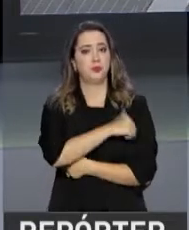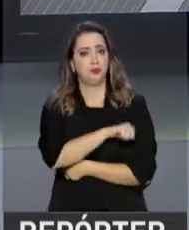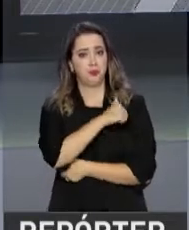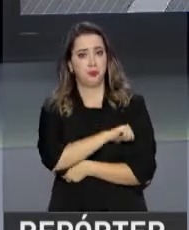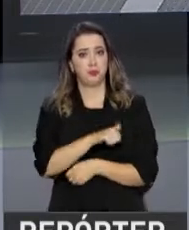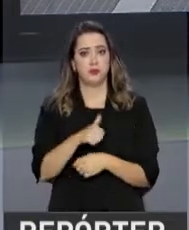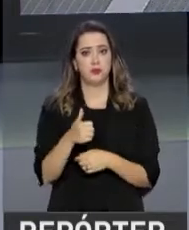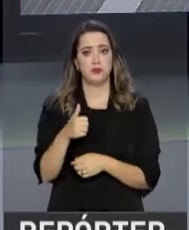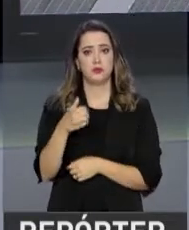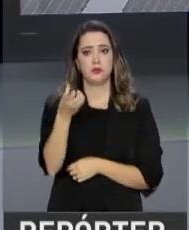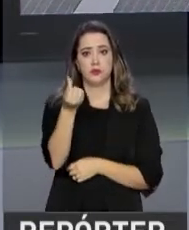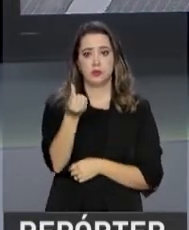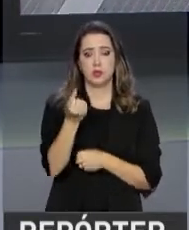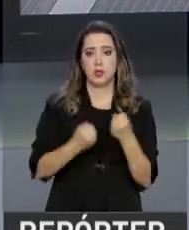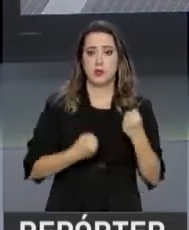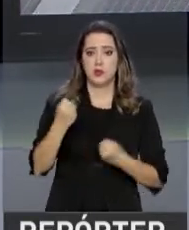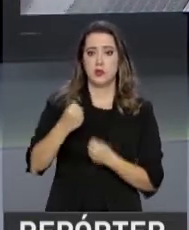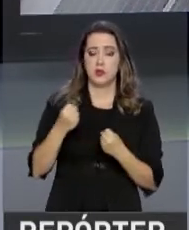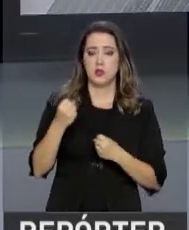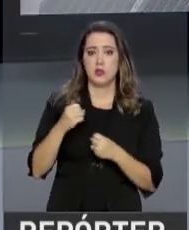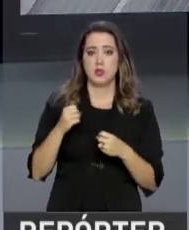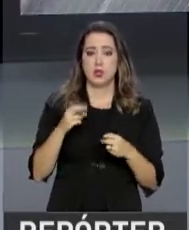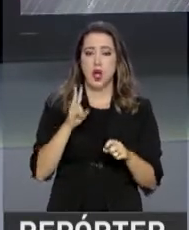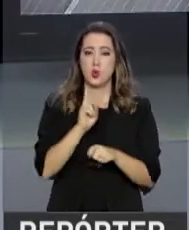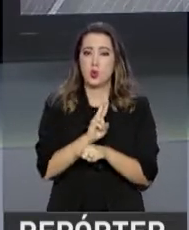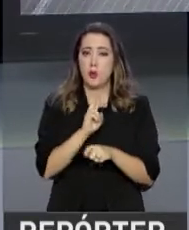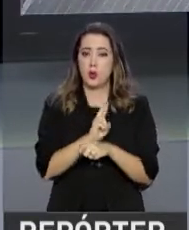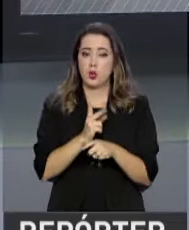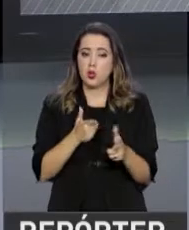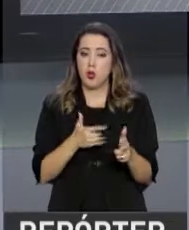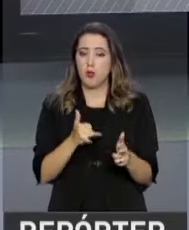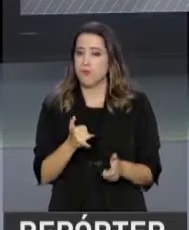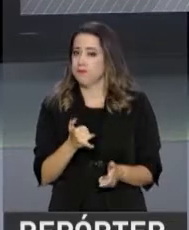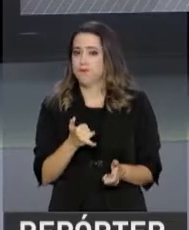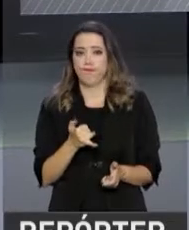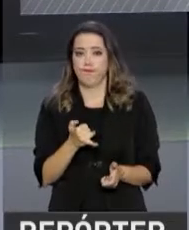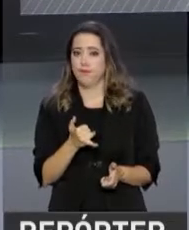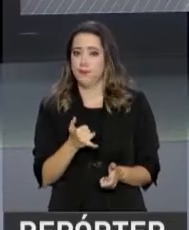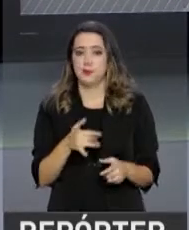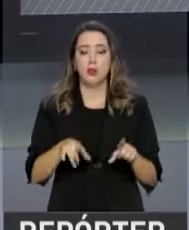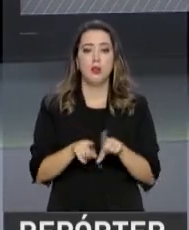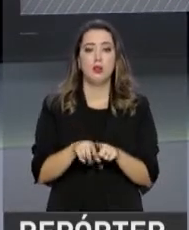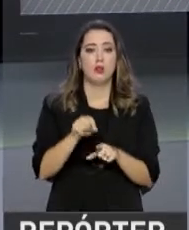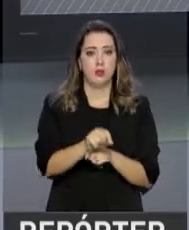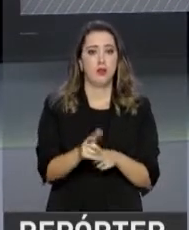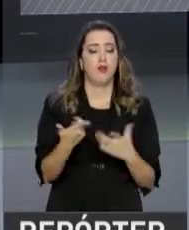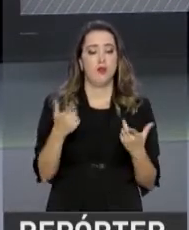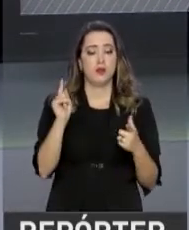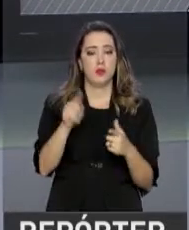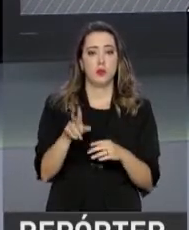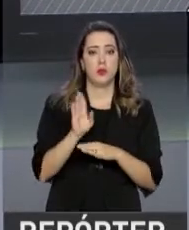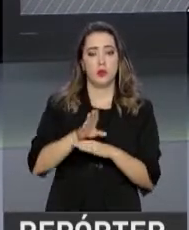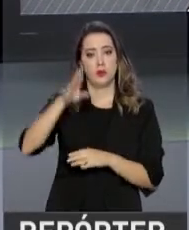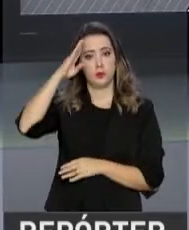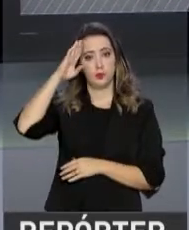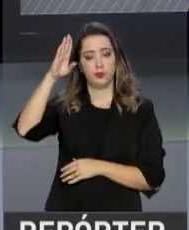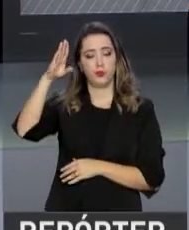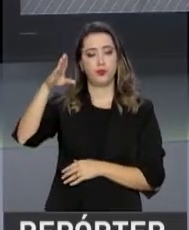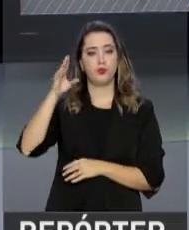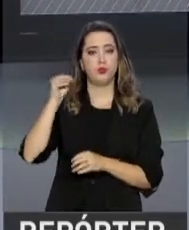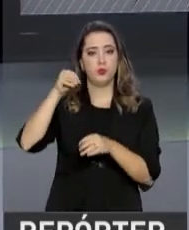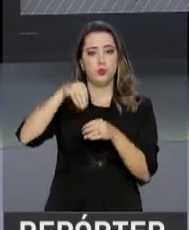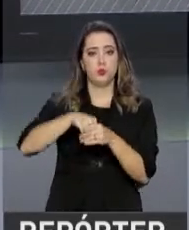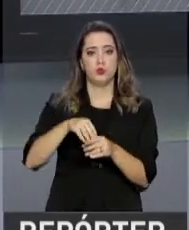6 bi seis veículos blindados os carros foram repassadas pelo exército brasileiro como parte das ações da intervenção federal